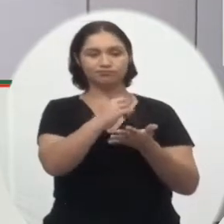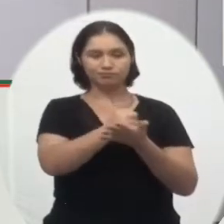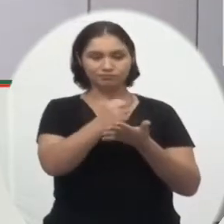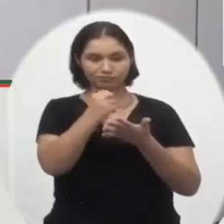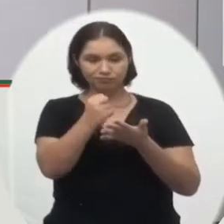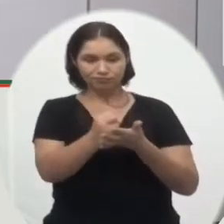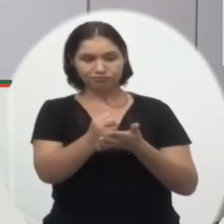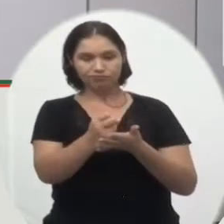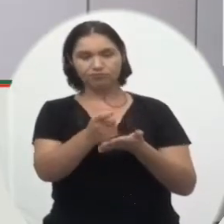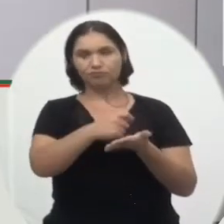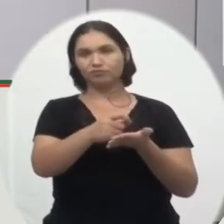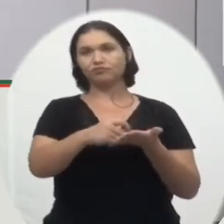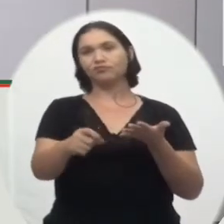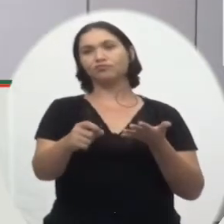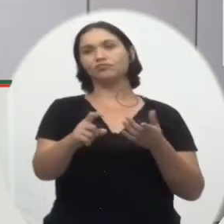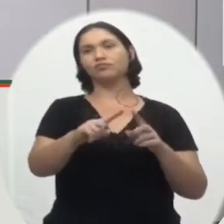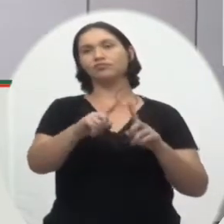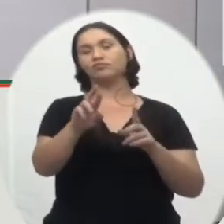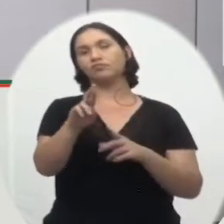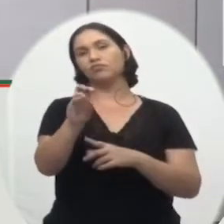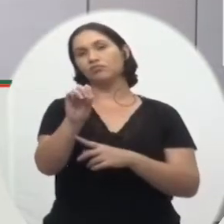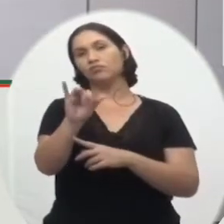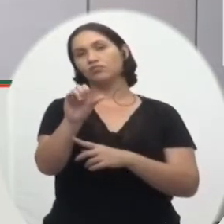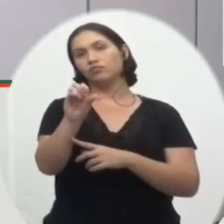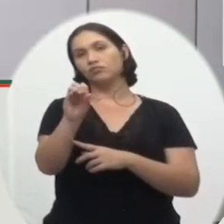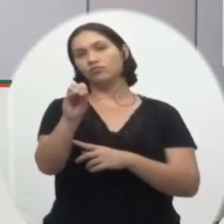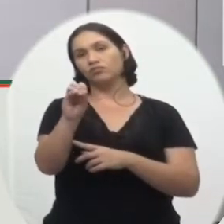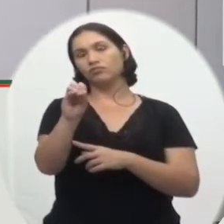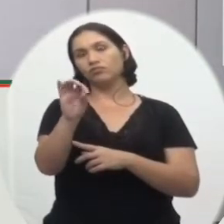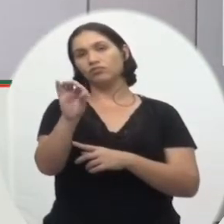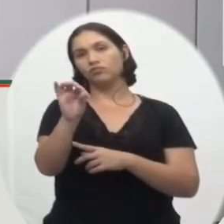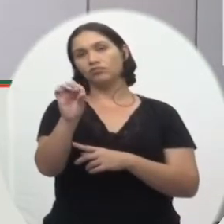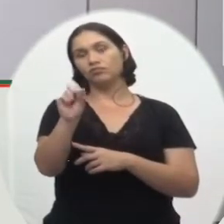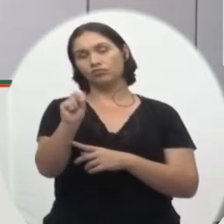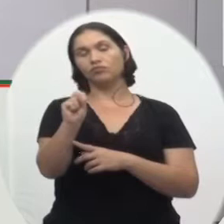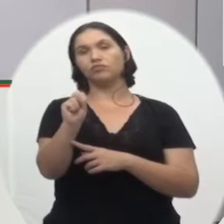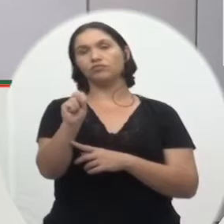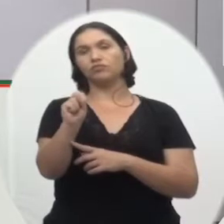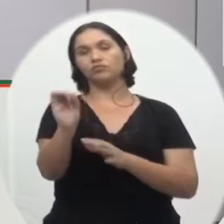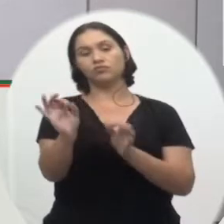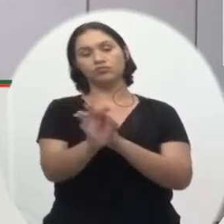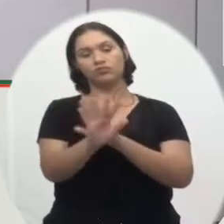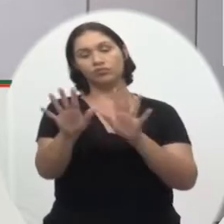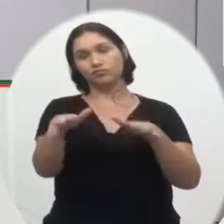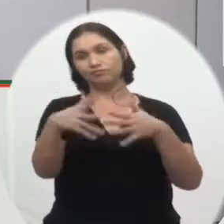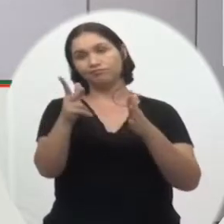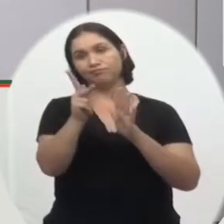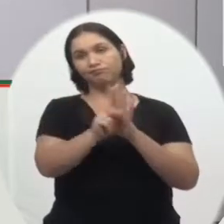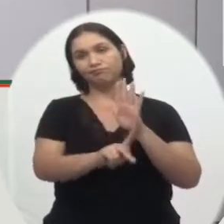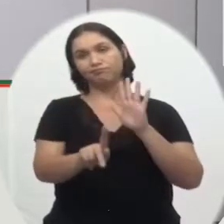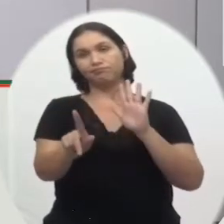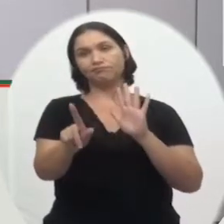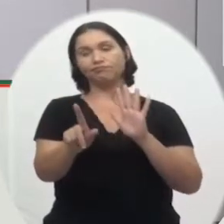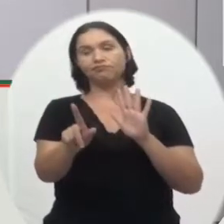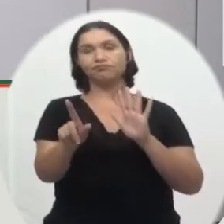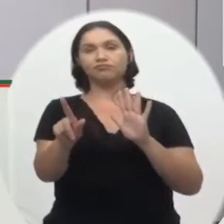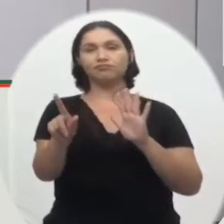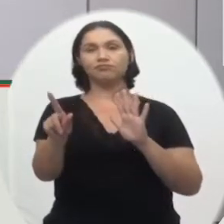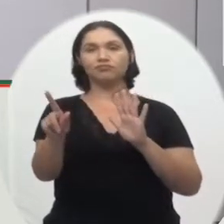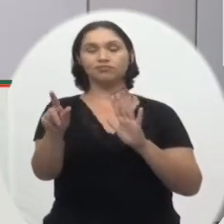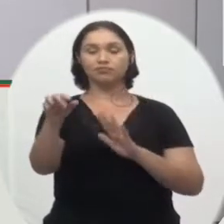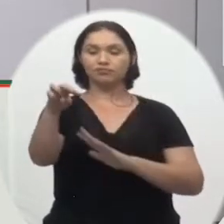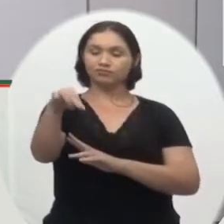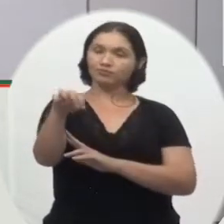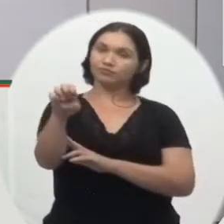royalties deixou de existir. E o projeto meliponário que existia lá em cima, quanto outros projetos ambientais,